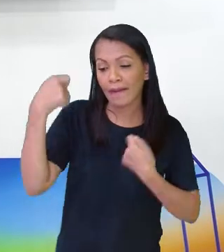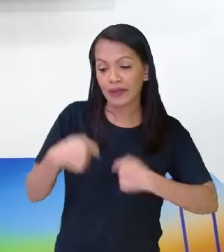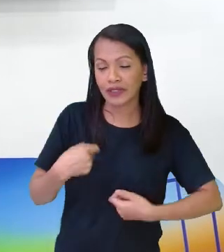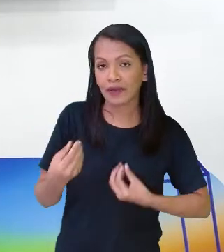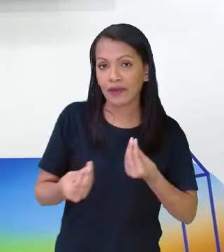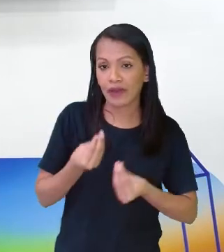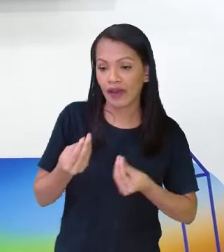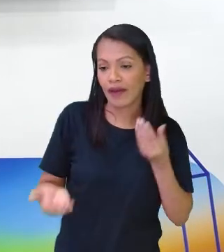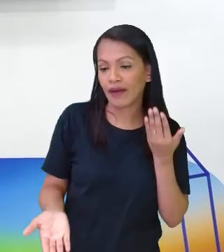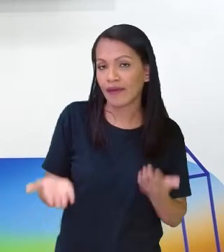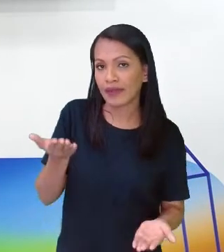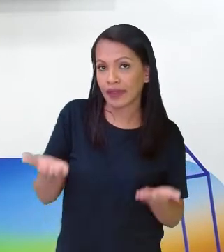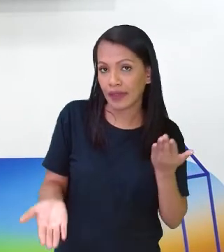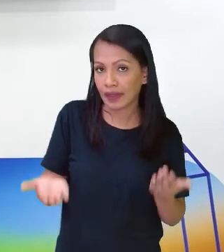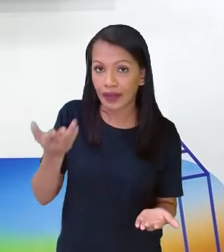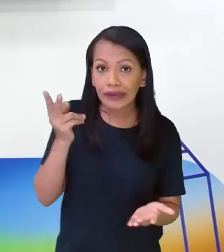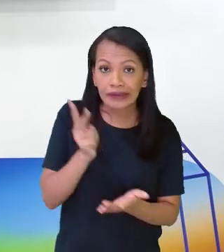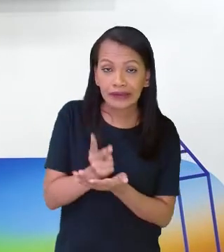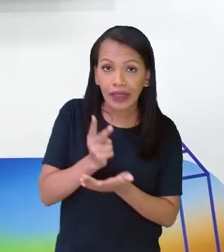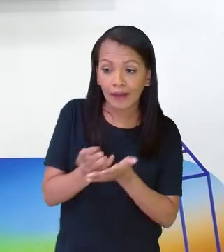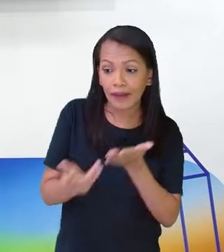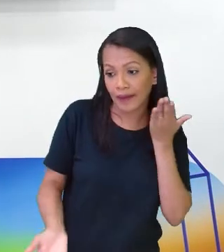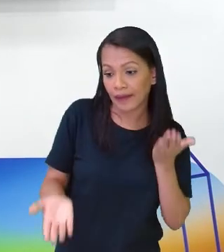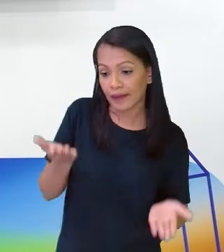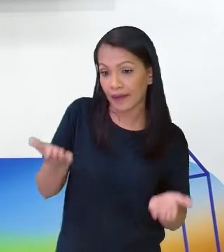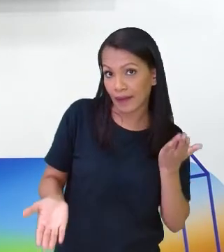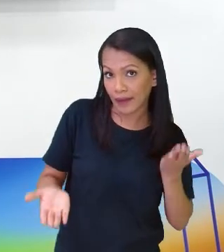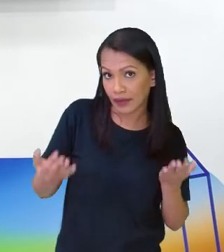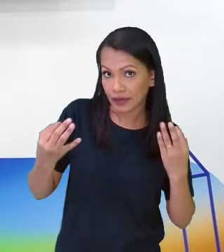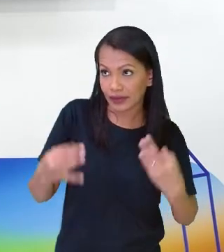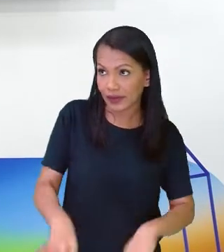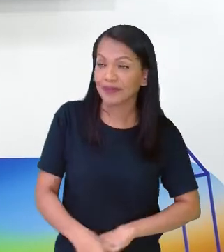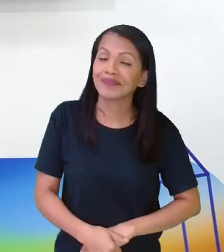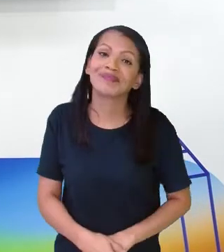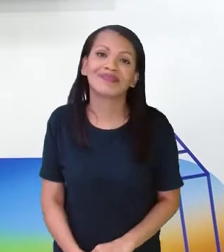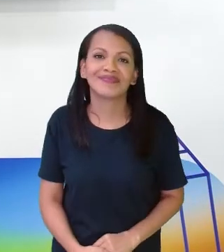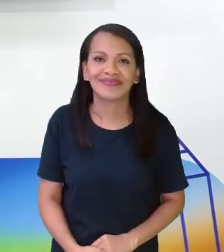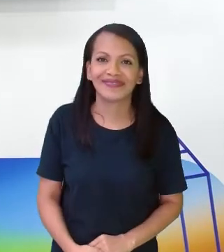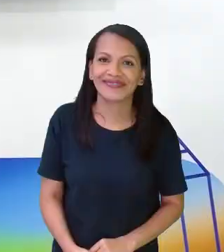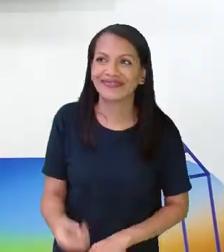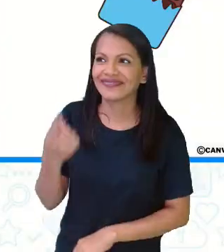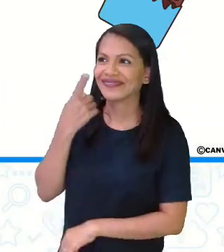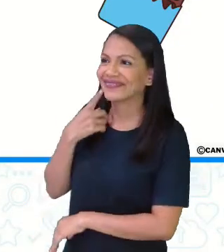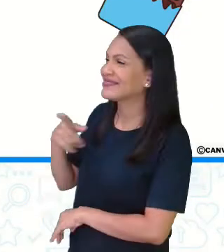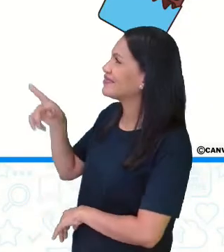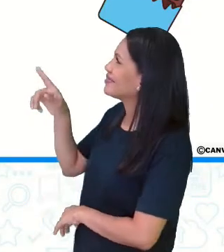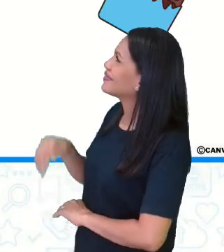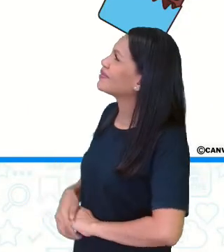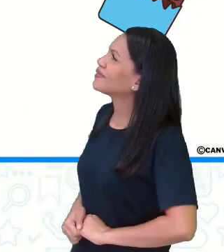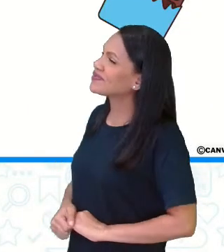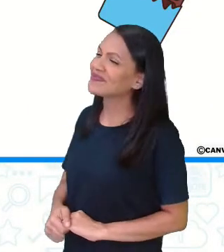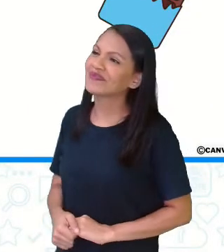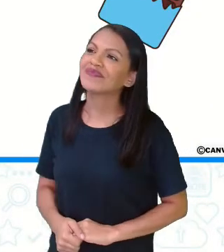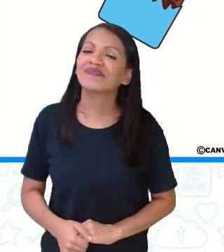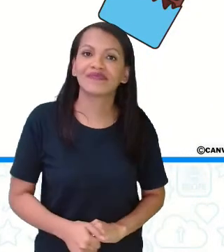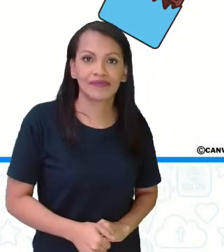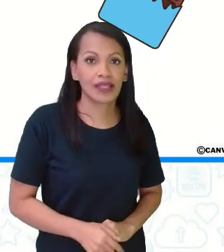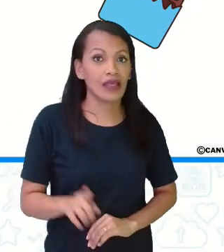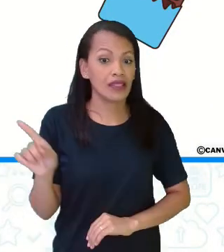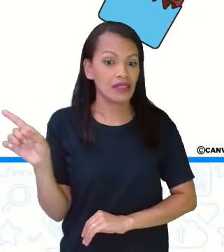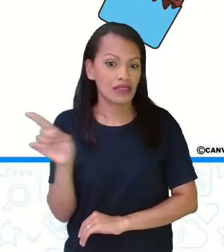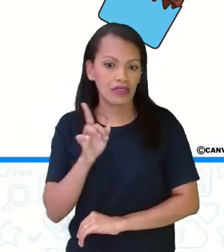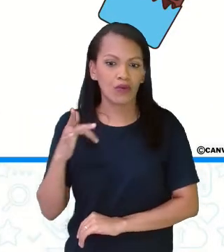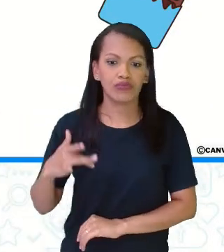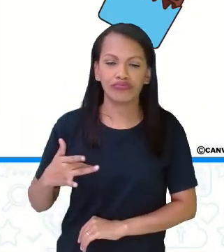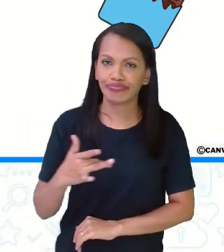equilíbrio, certo? A gente vai estar sempre mantendo aí o equilíbrio. E aí eu trouxe uma imagem para a gente aí que fala desses não